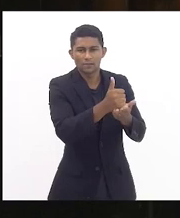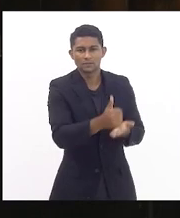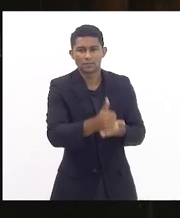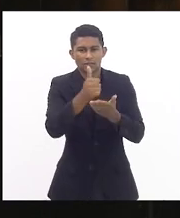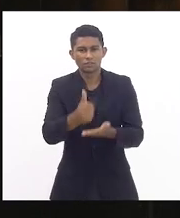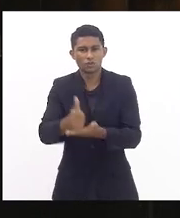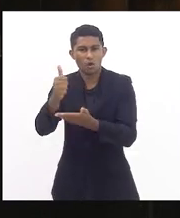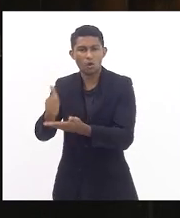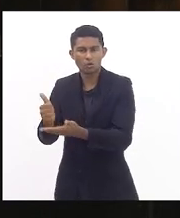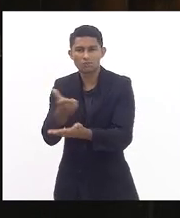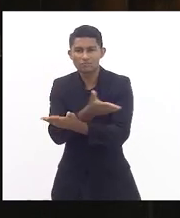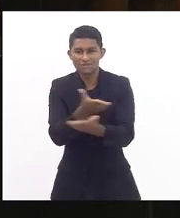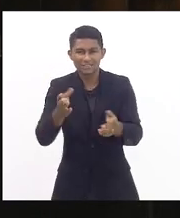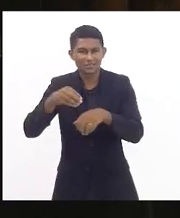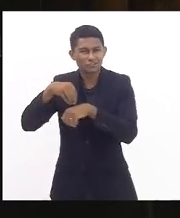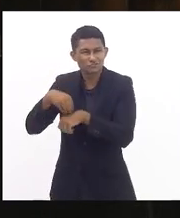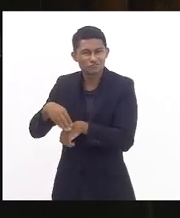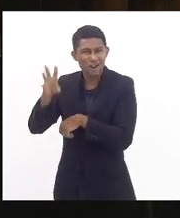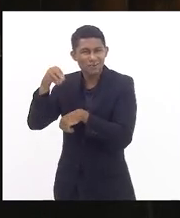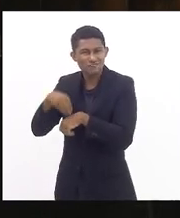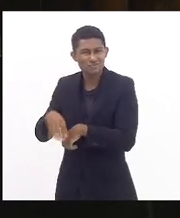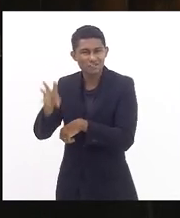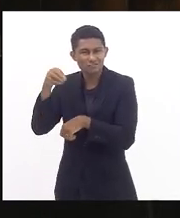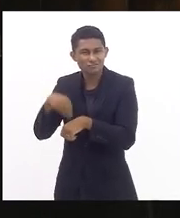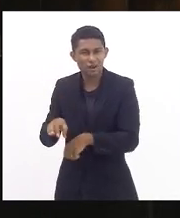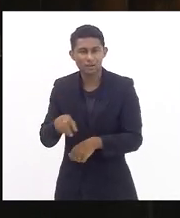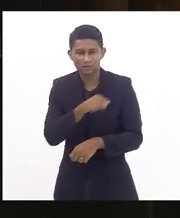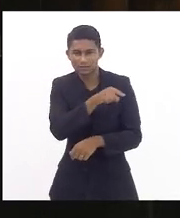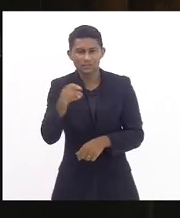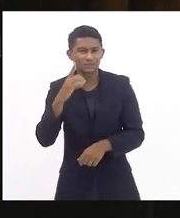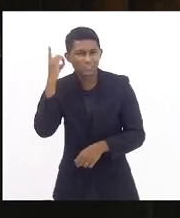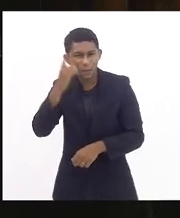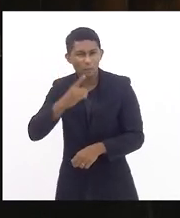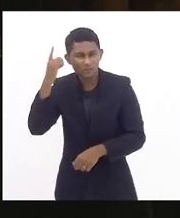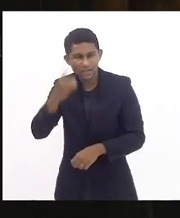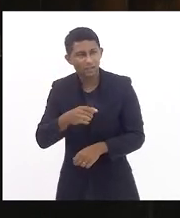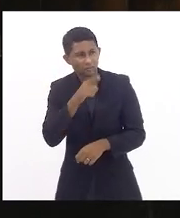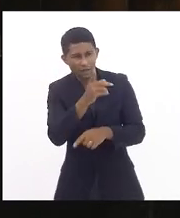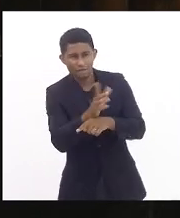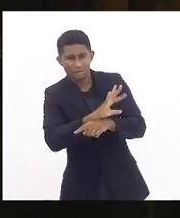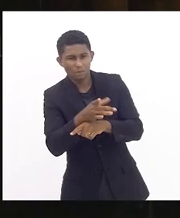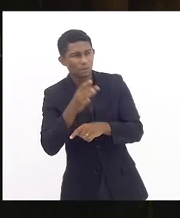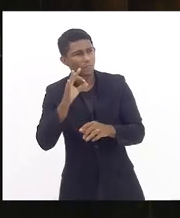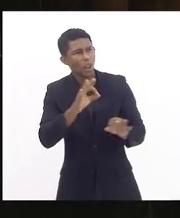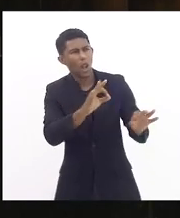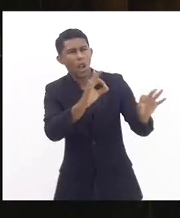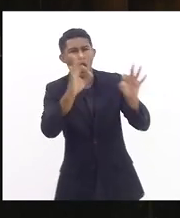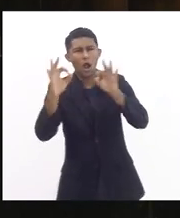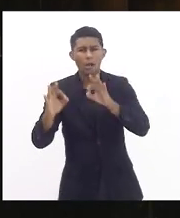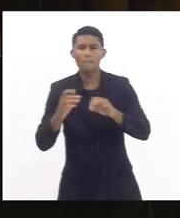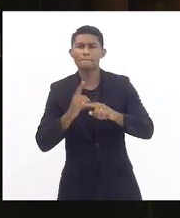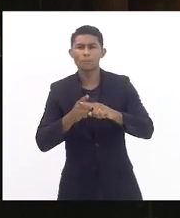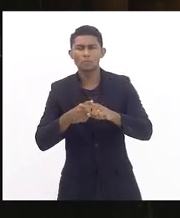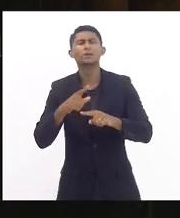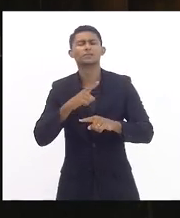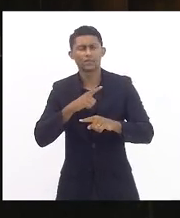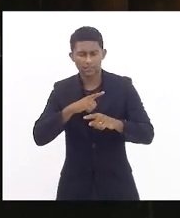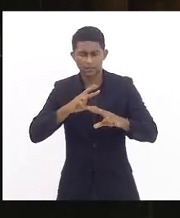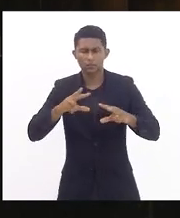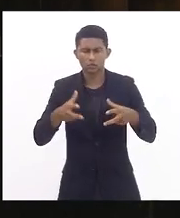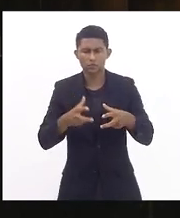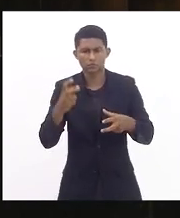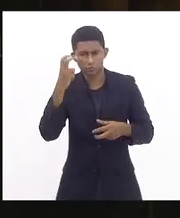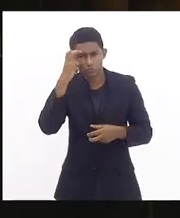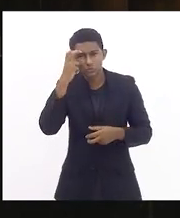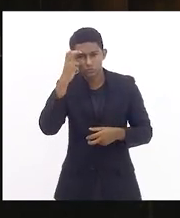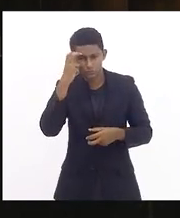sugerissem aos senhores e senhoras parlamentares que assistisse essa cena? Porque nós temos uma comissão de cultura,